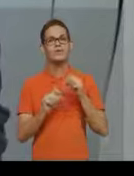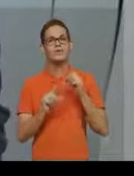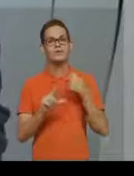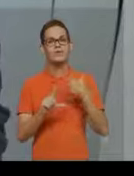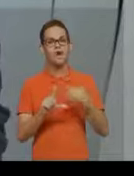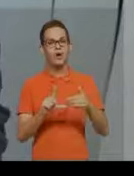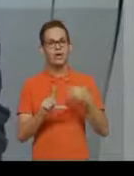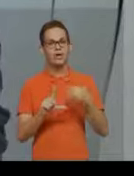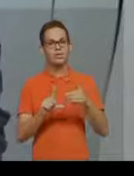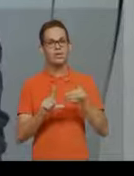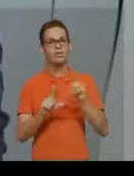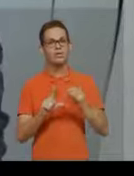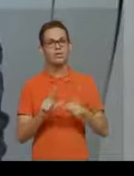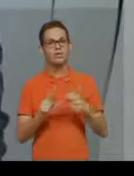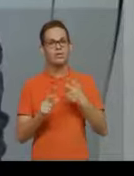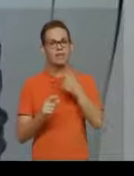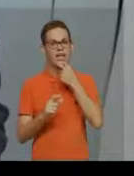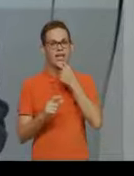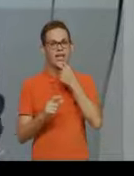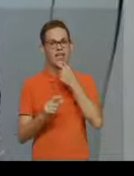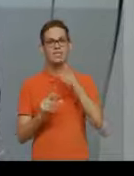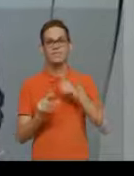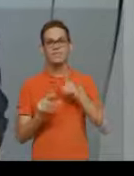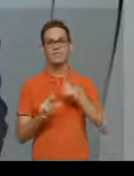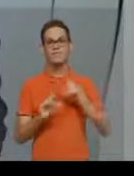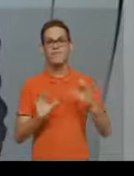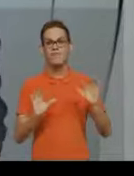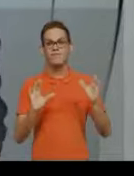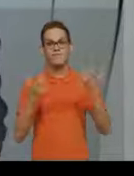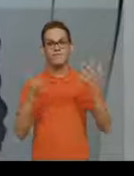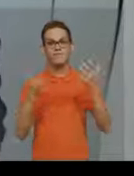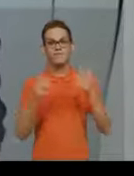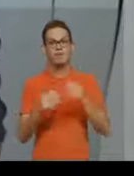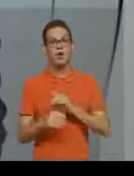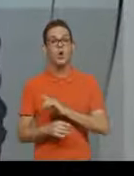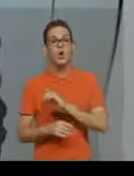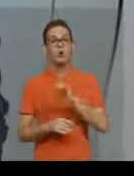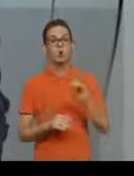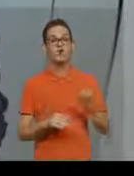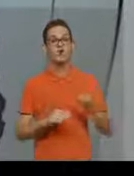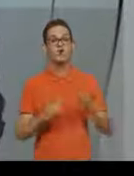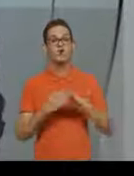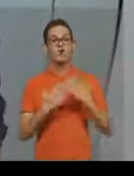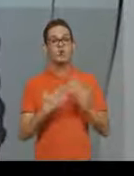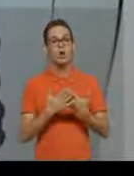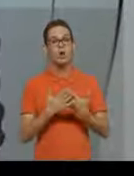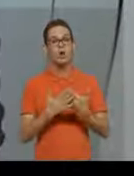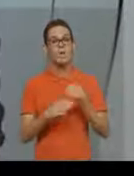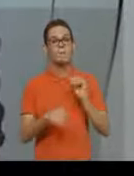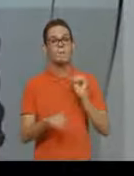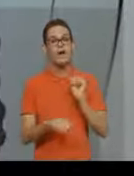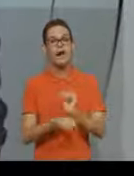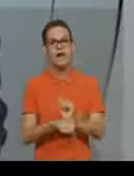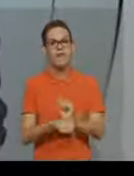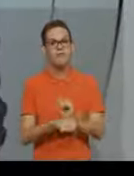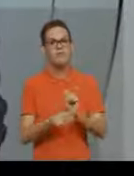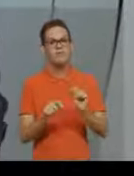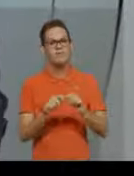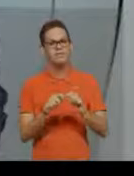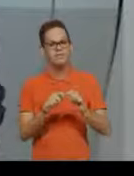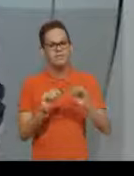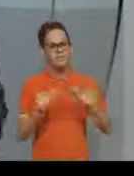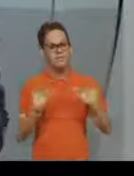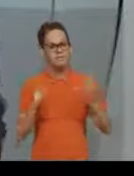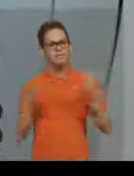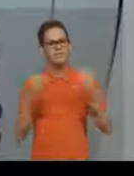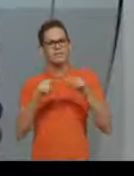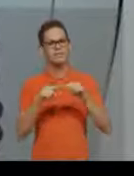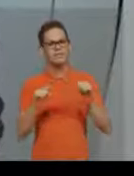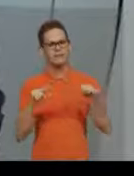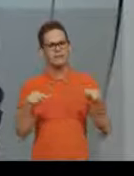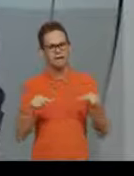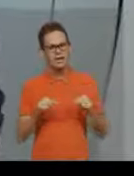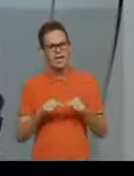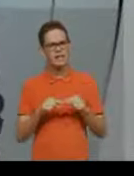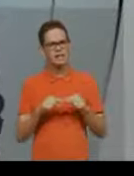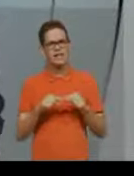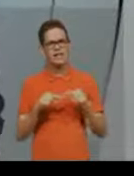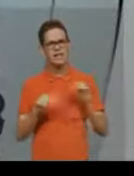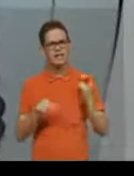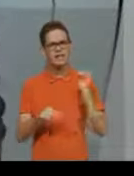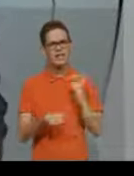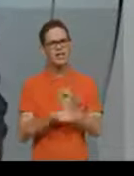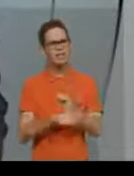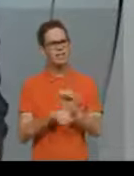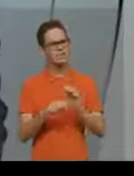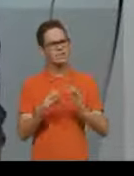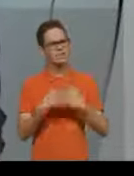na minha escola, tinha aquela festa, um dia que a escola parava, né? Os alunos faziam uma festa na sala, depois a escola parava a